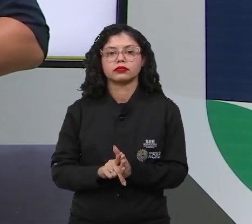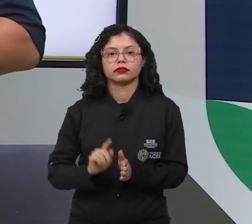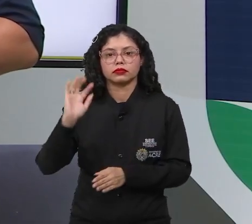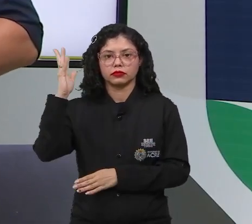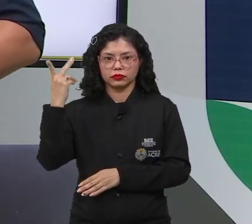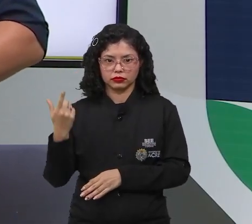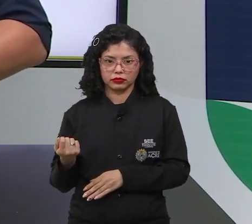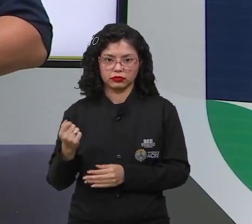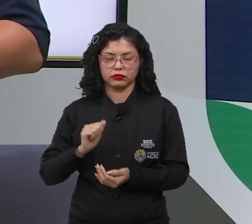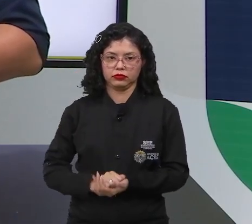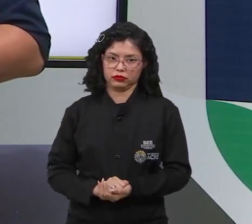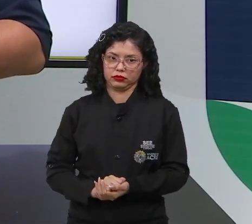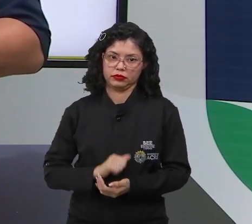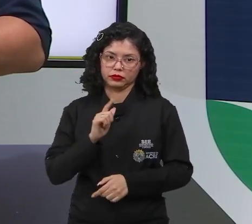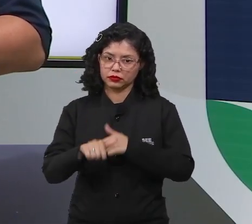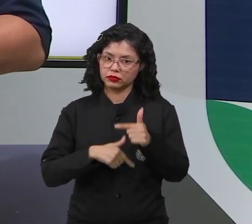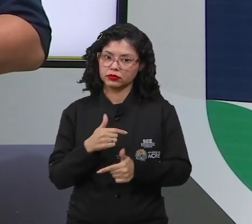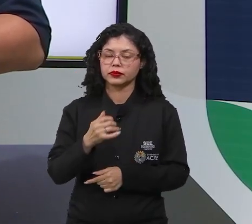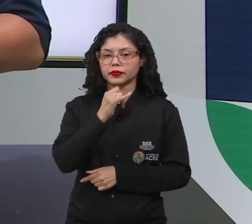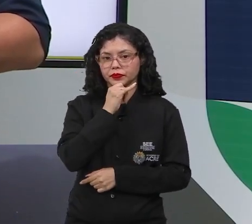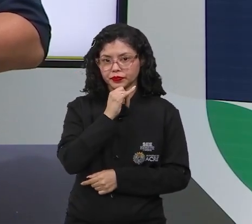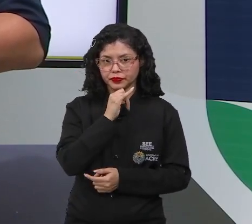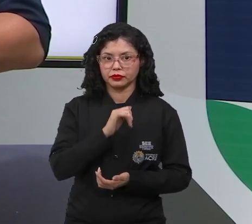conteúdo que vamos trabalhar que, por exemplo,